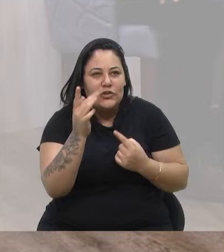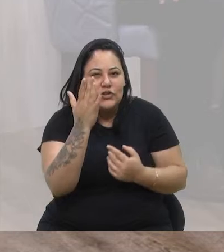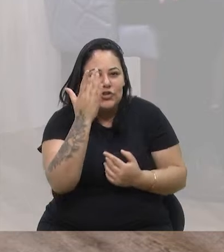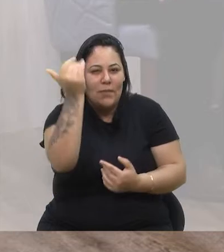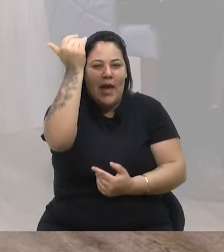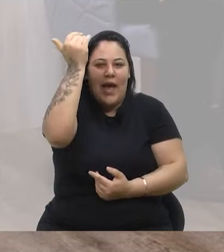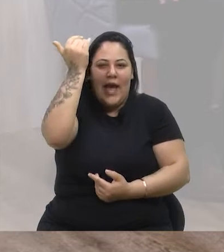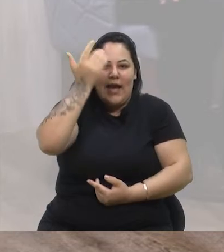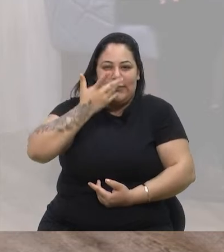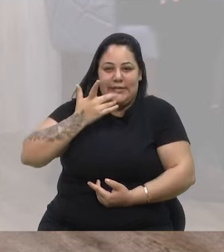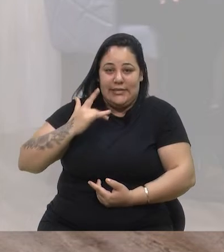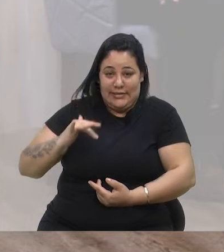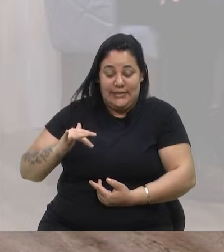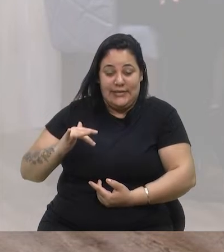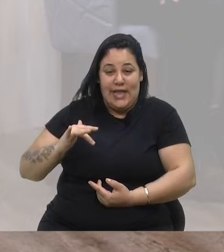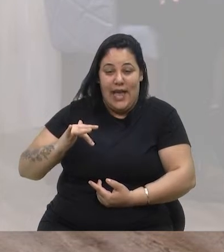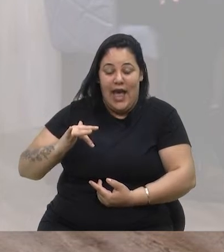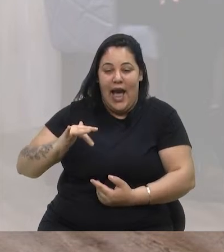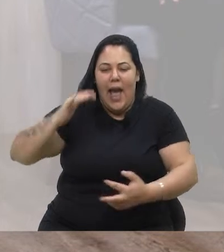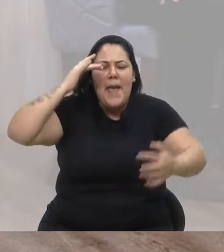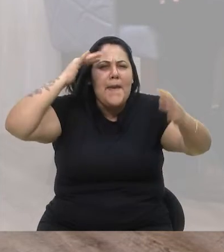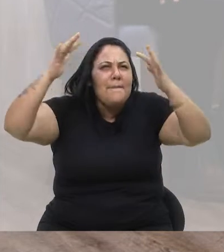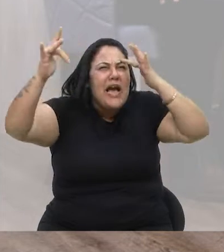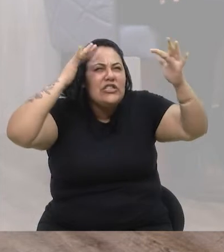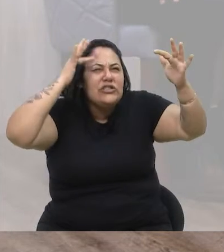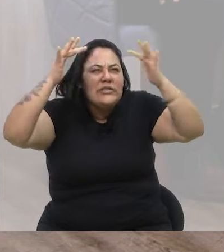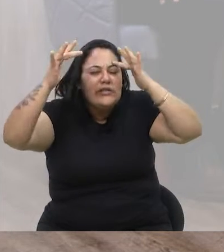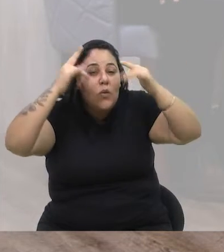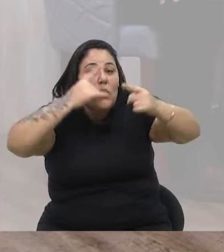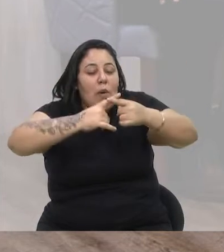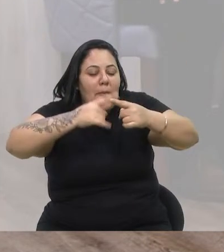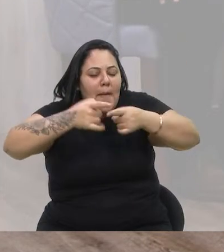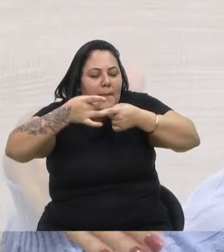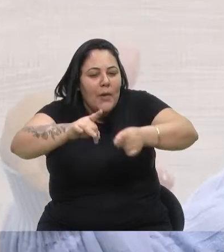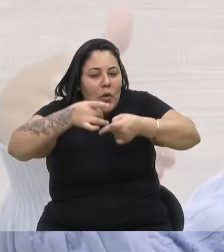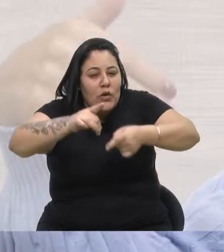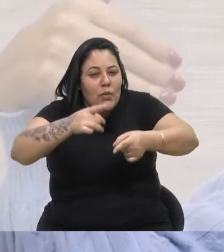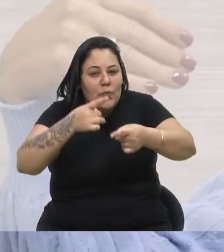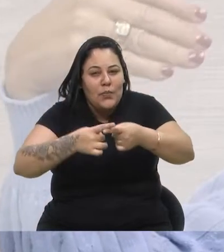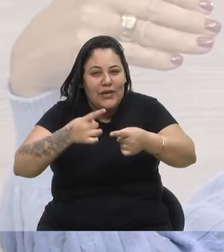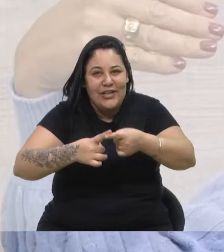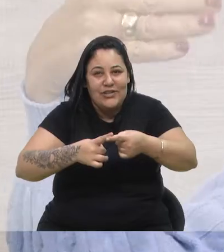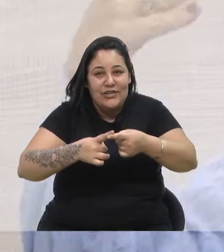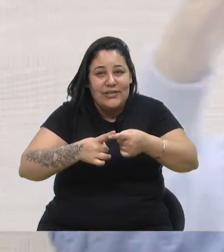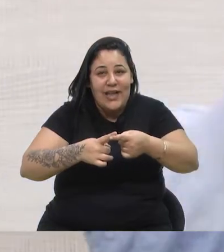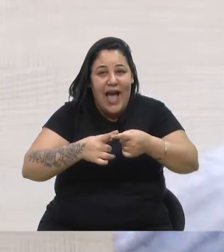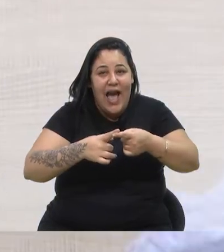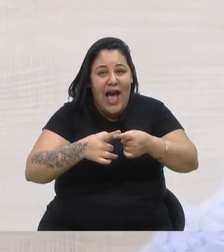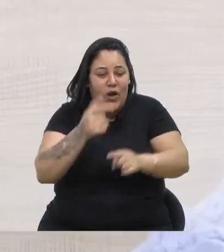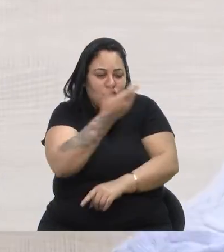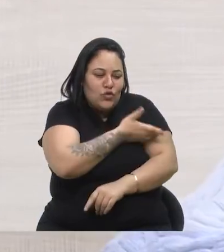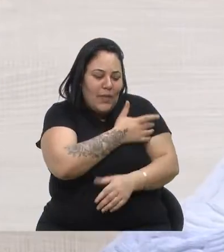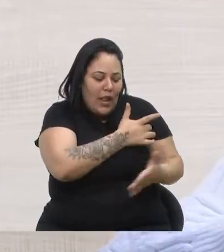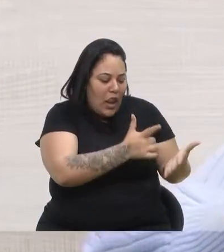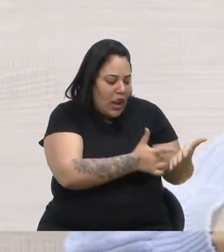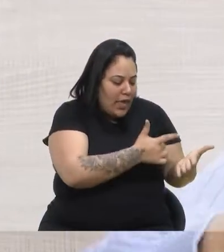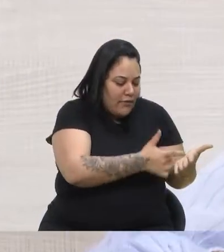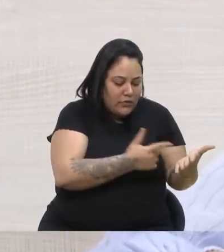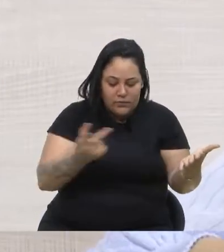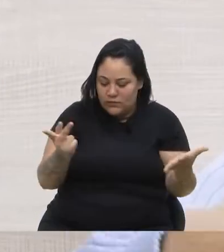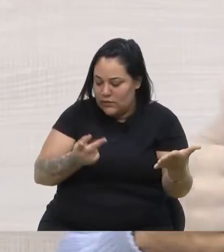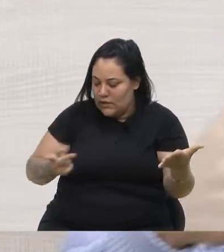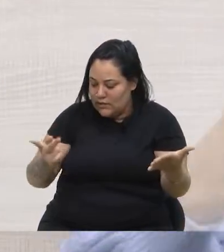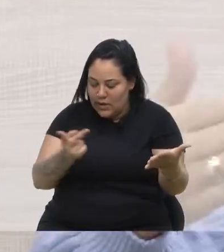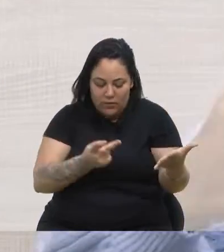a imaginação, é uma provocação, porque a gente está acostumado com o áudio, com o visual junto, ou